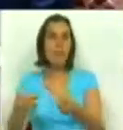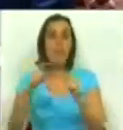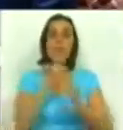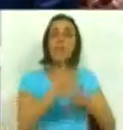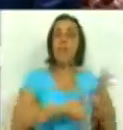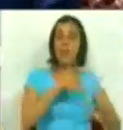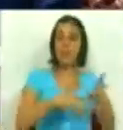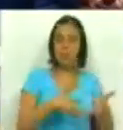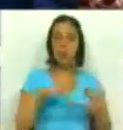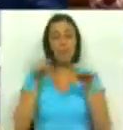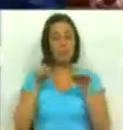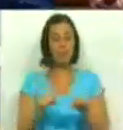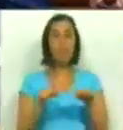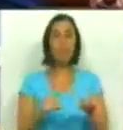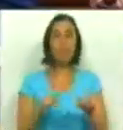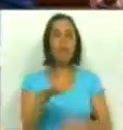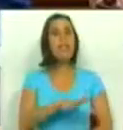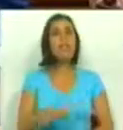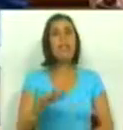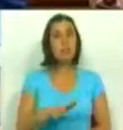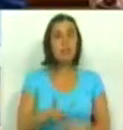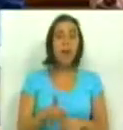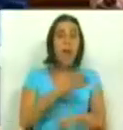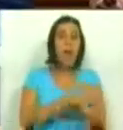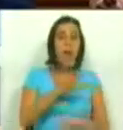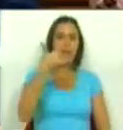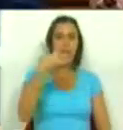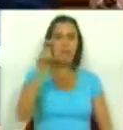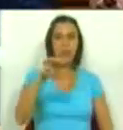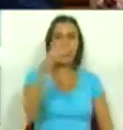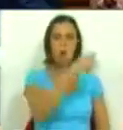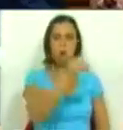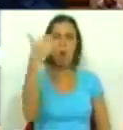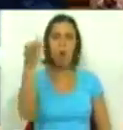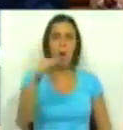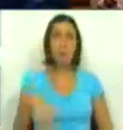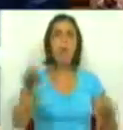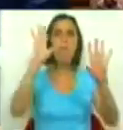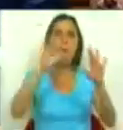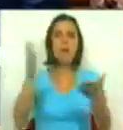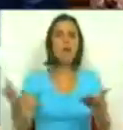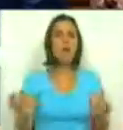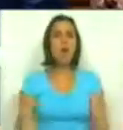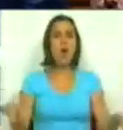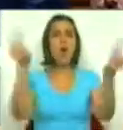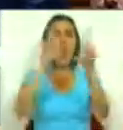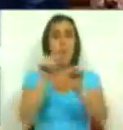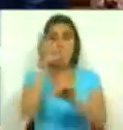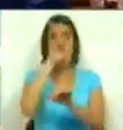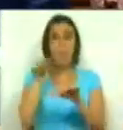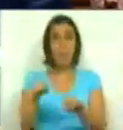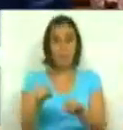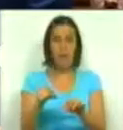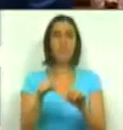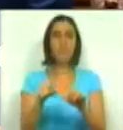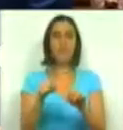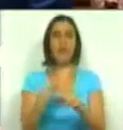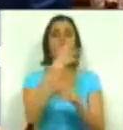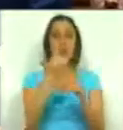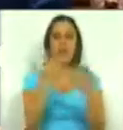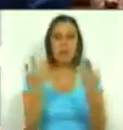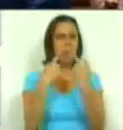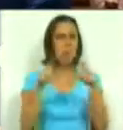com a indústria. Este era o cenário antes de 21 de junho de 2011. Mas há um virar de página com este Governo. E é essa a